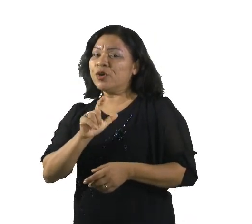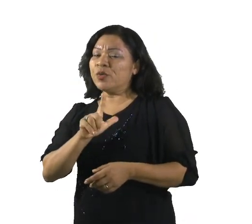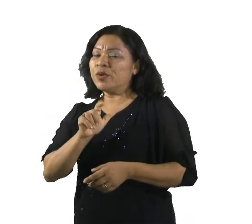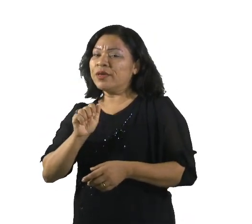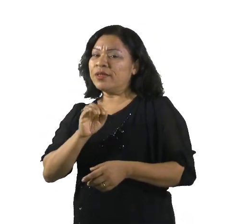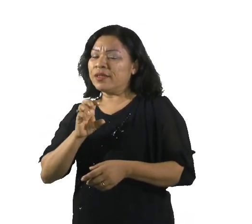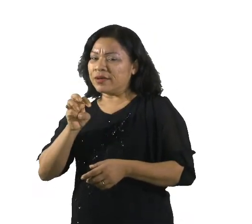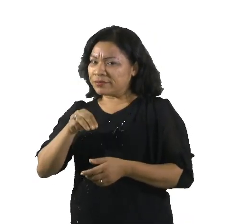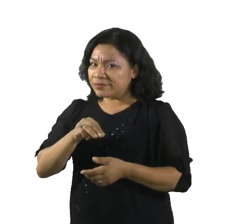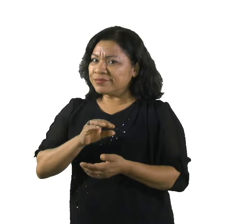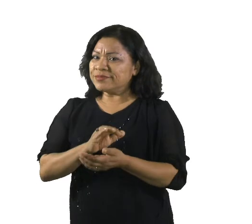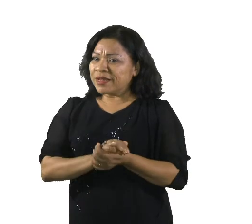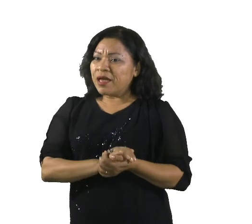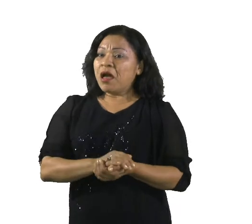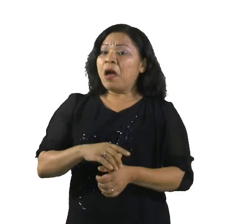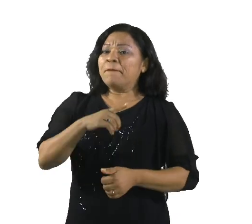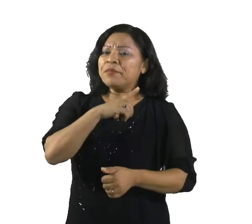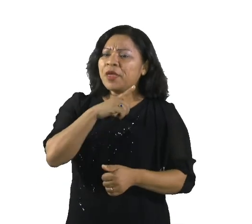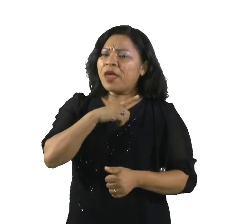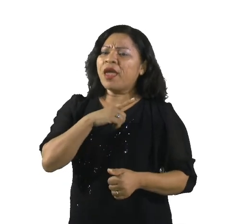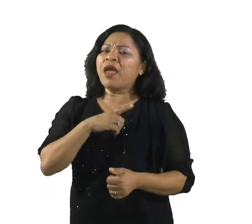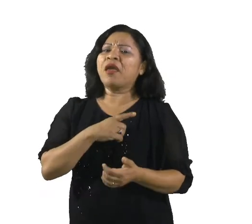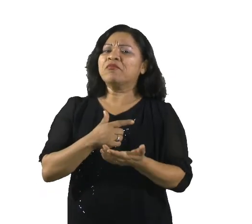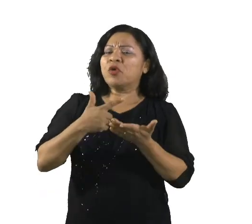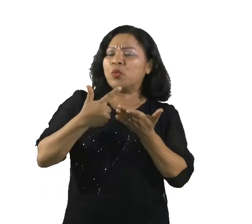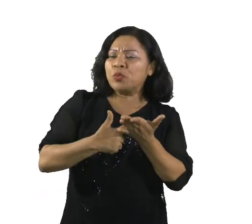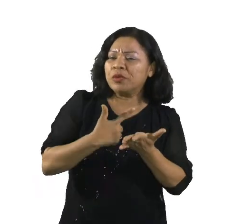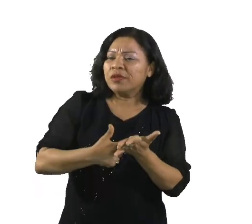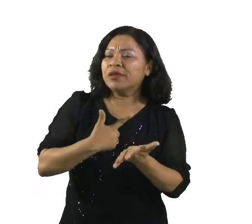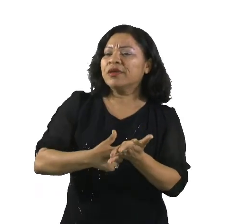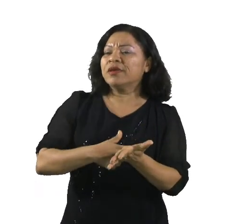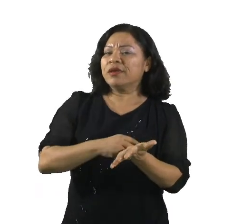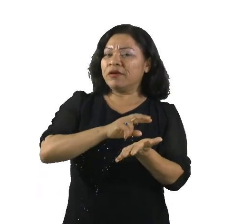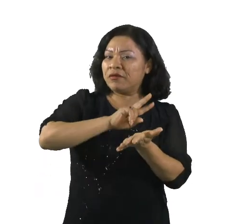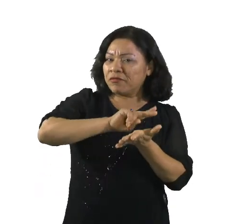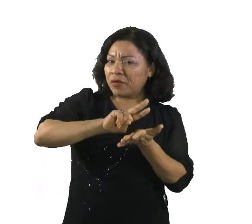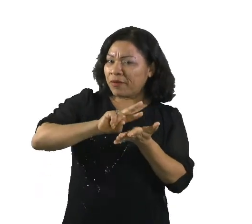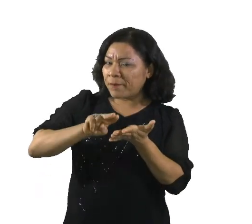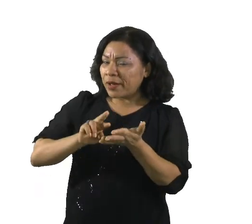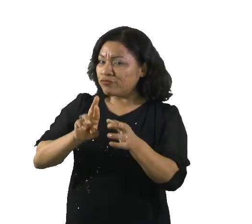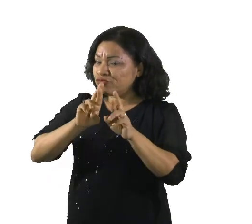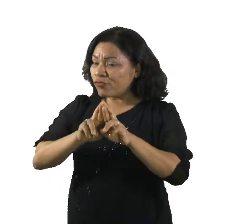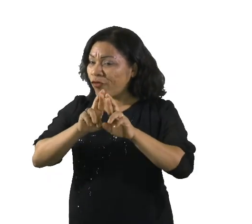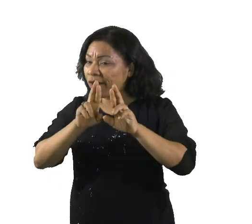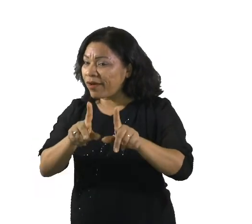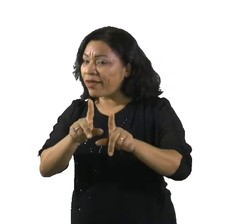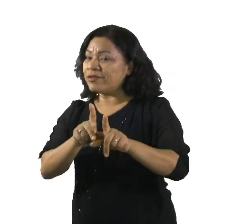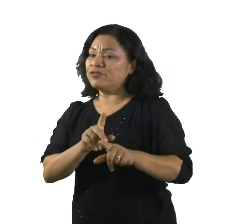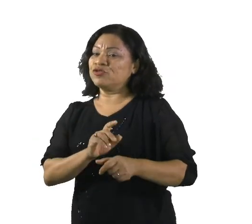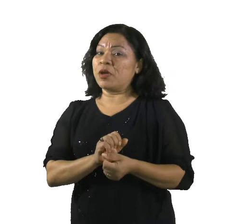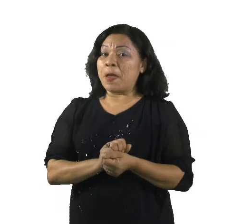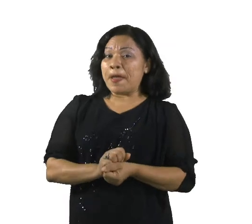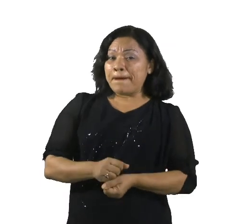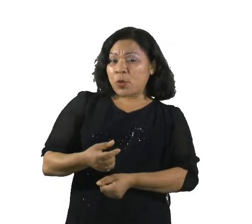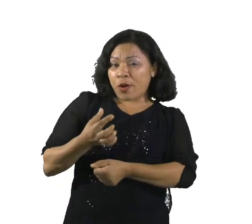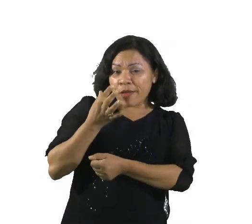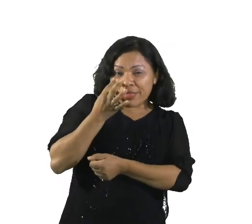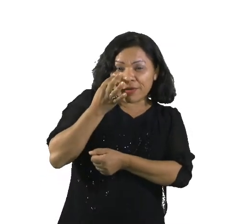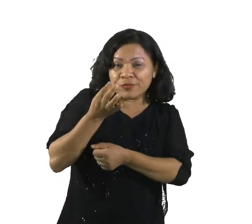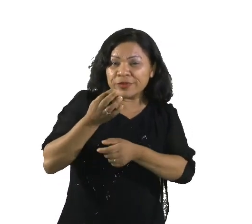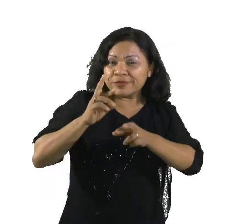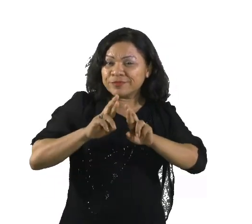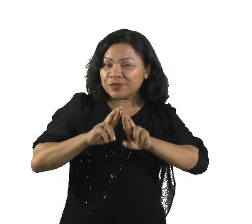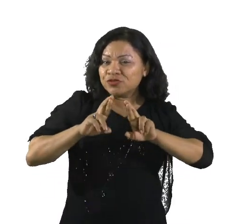o clássico dos clássicos, não é a mesma coisa que ler os seus livros. É tão interessante e diferente quando